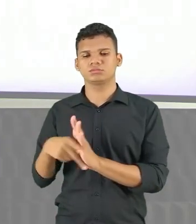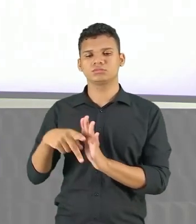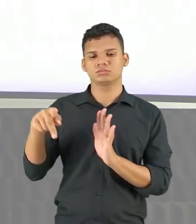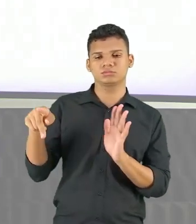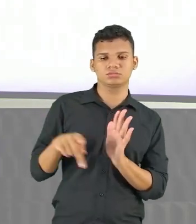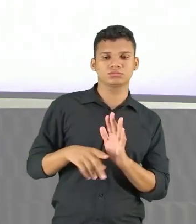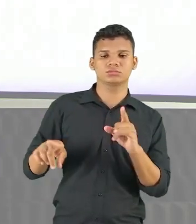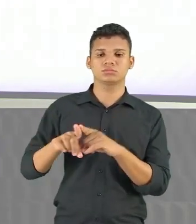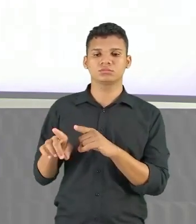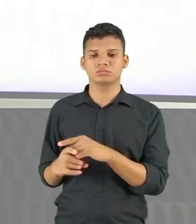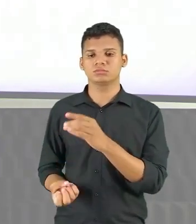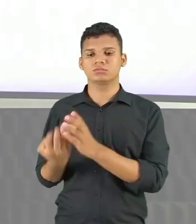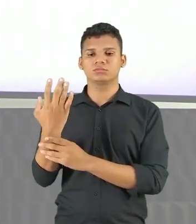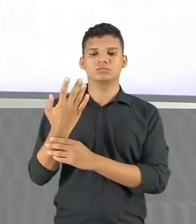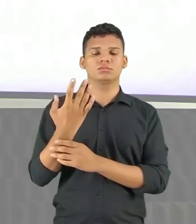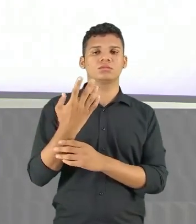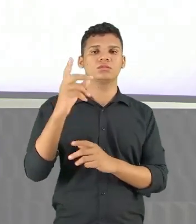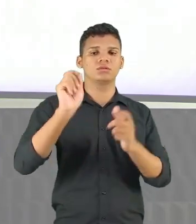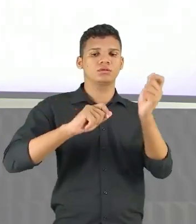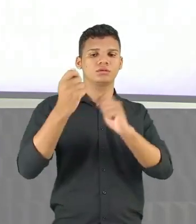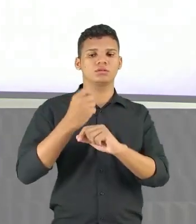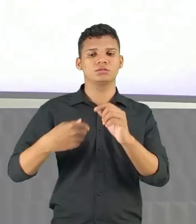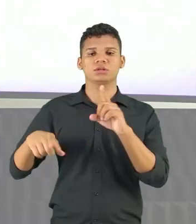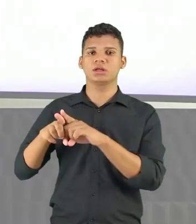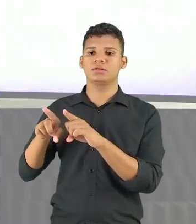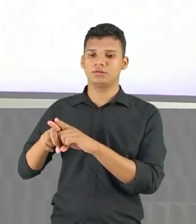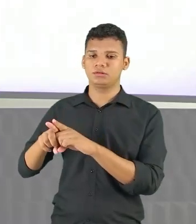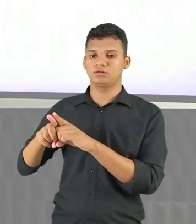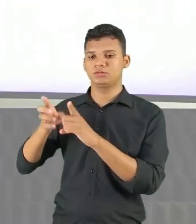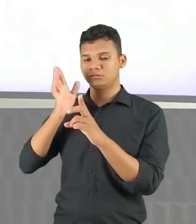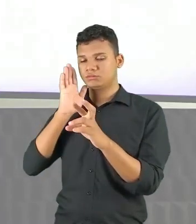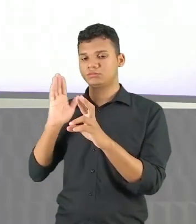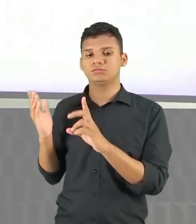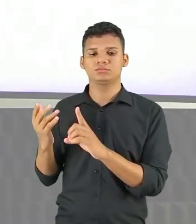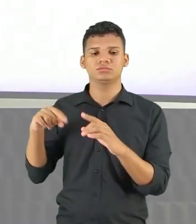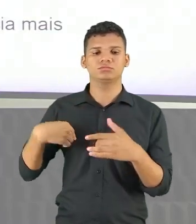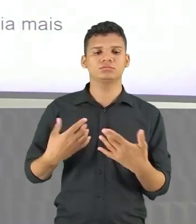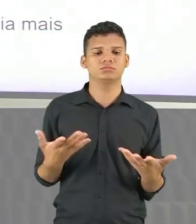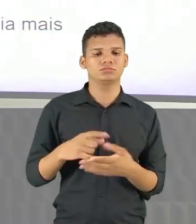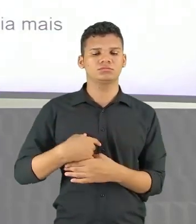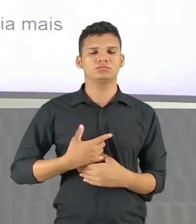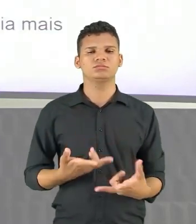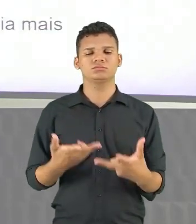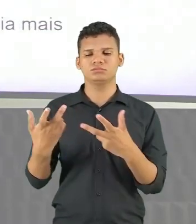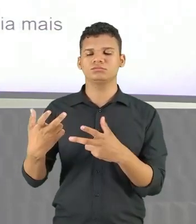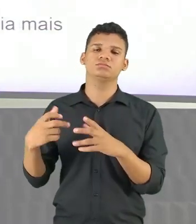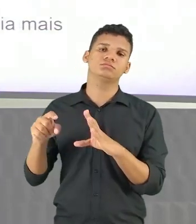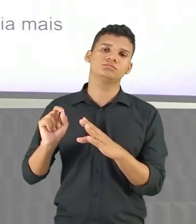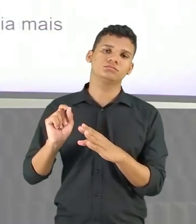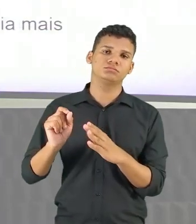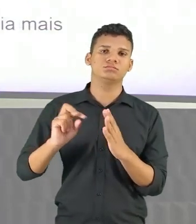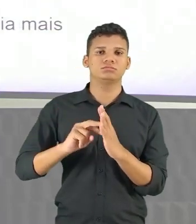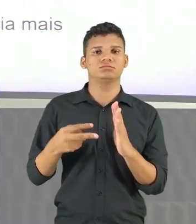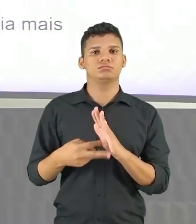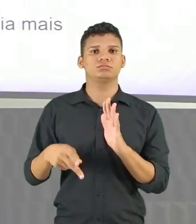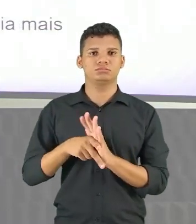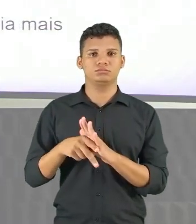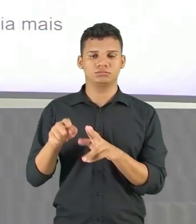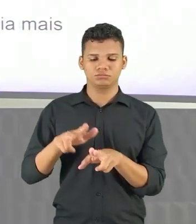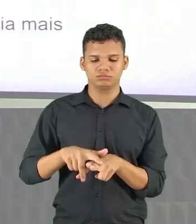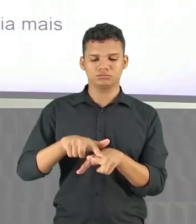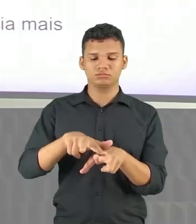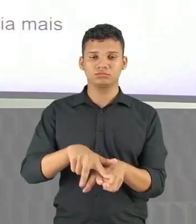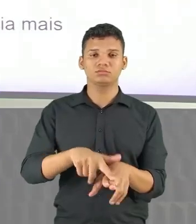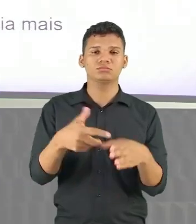marcas, fábricas e lojas especializadas. Então, a gente vem a descrição, né, especificamente sobre o skate, vem fazendo